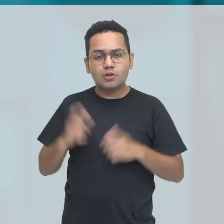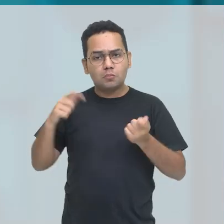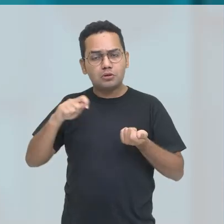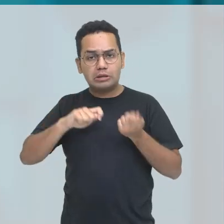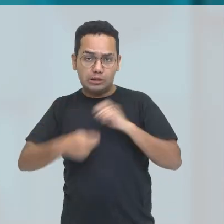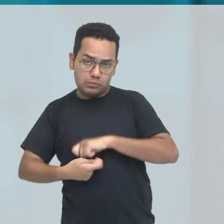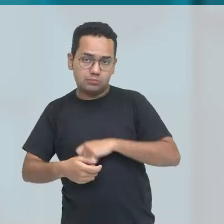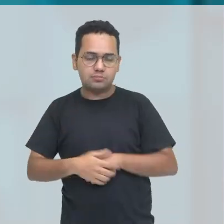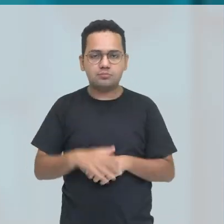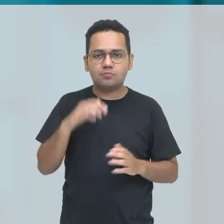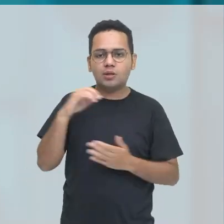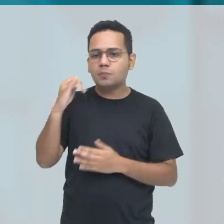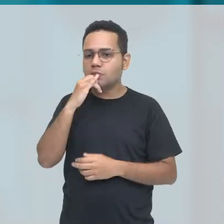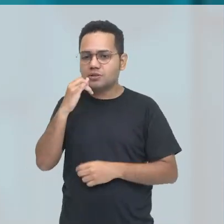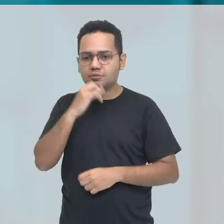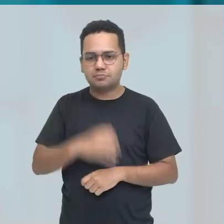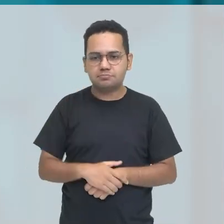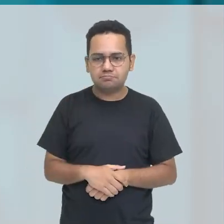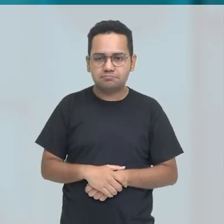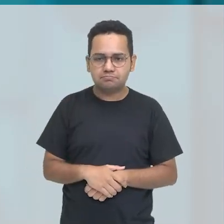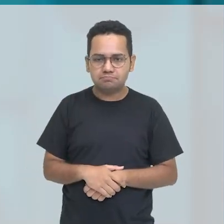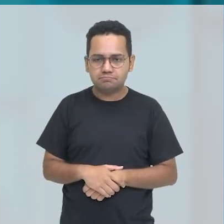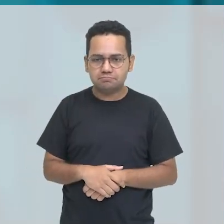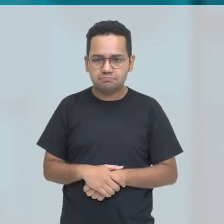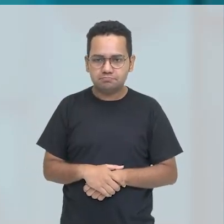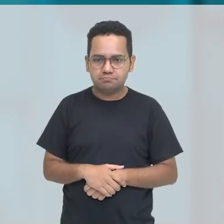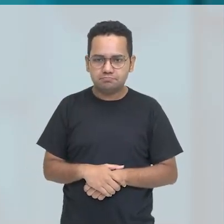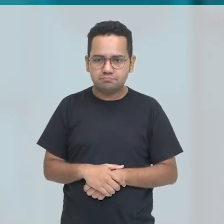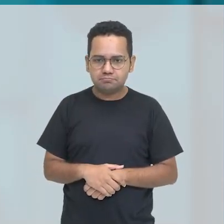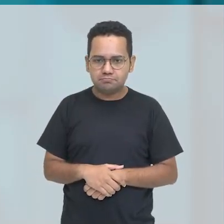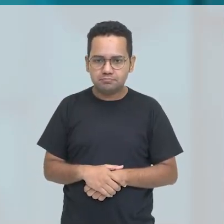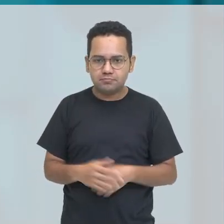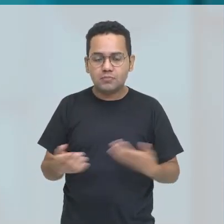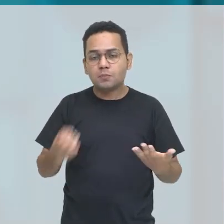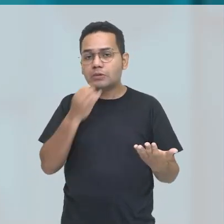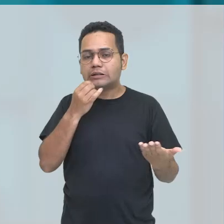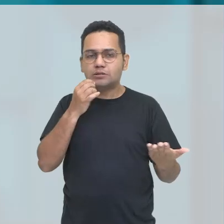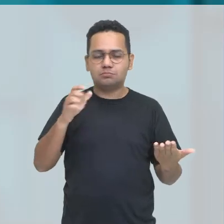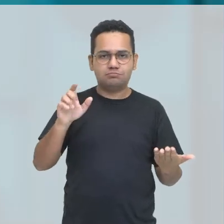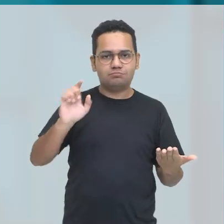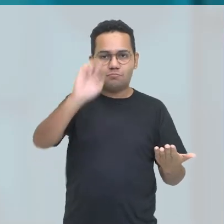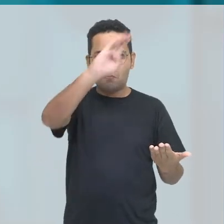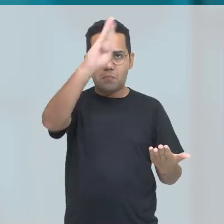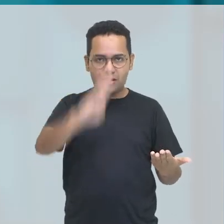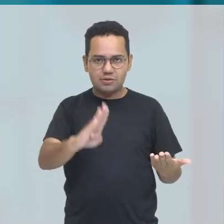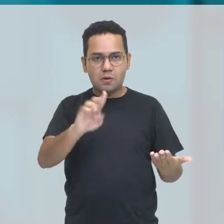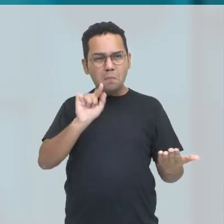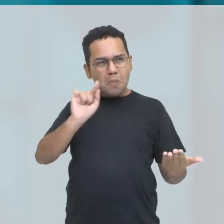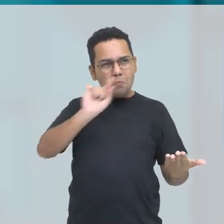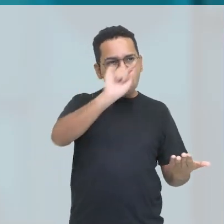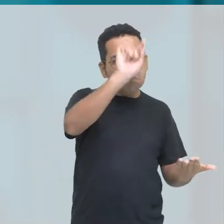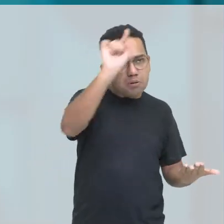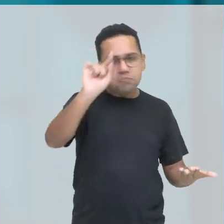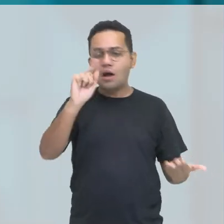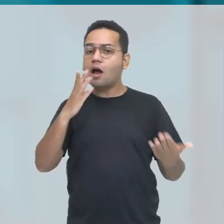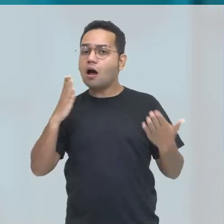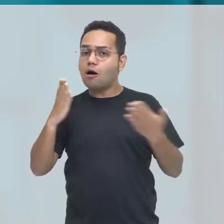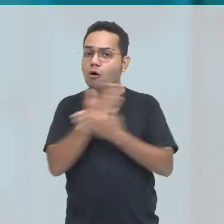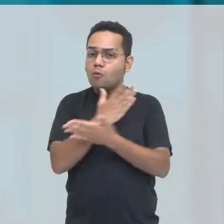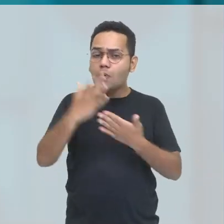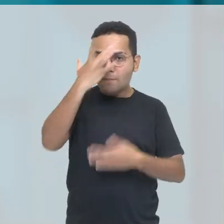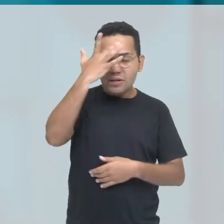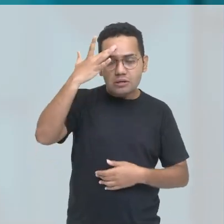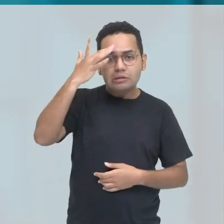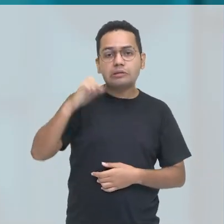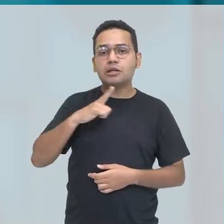aqui do Brasil, você ter traços de uma cultura germânica, por exemplo. Por quê? Porque migraram pessoas para